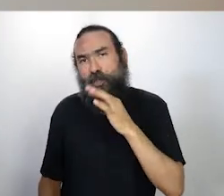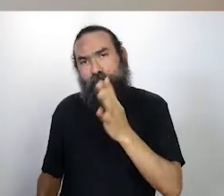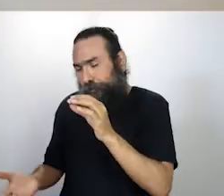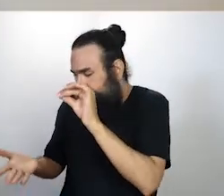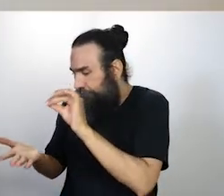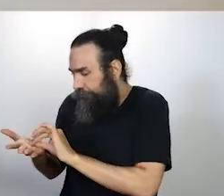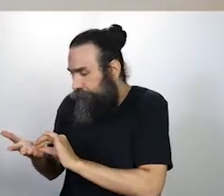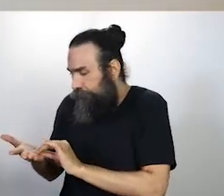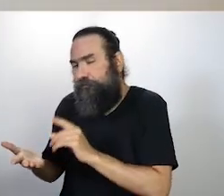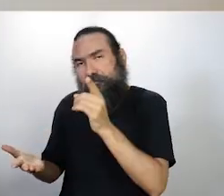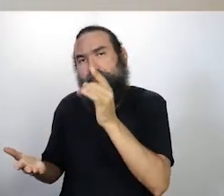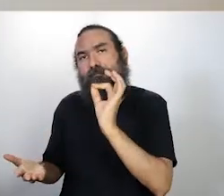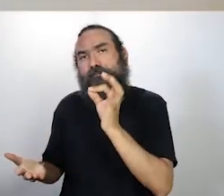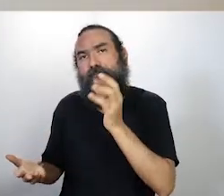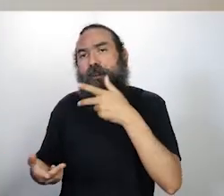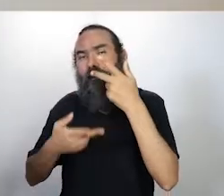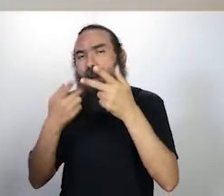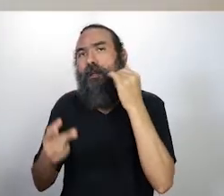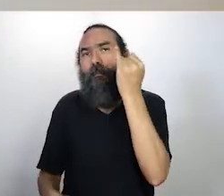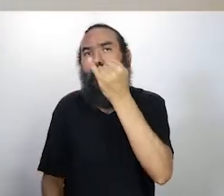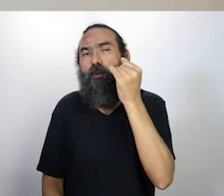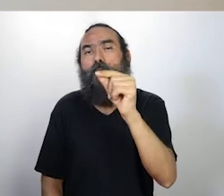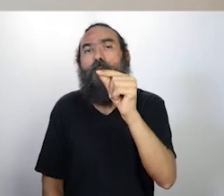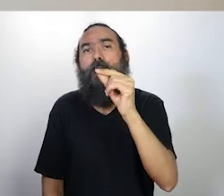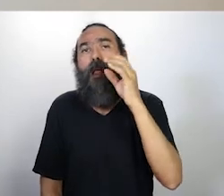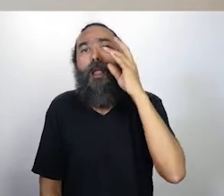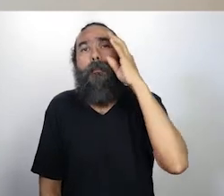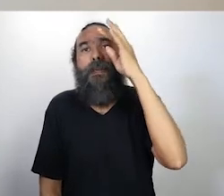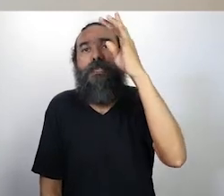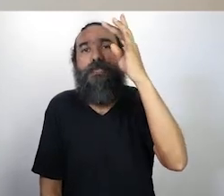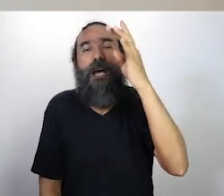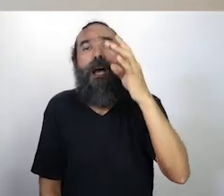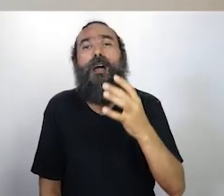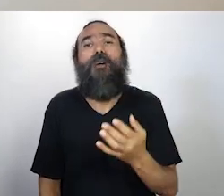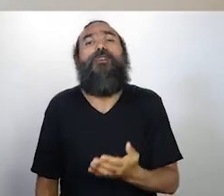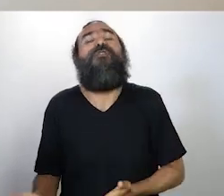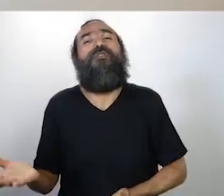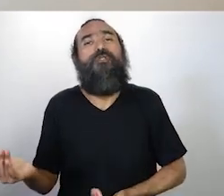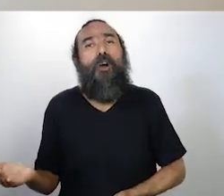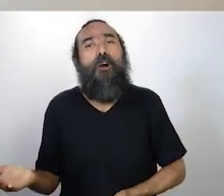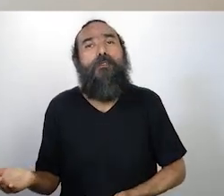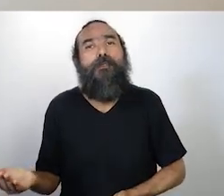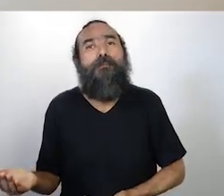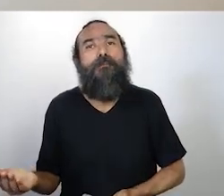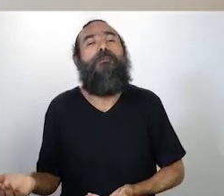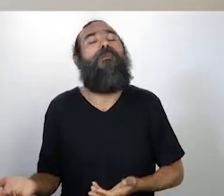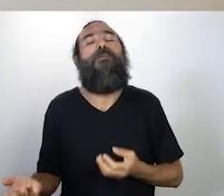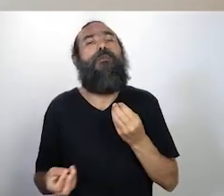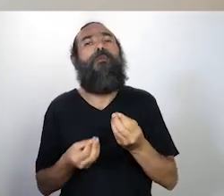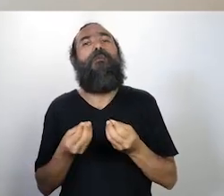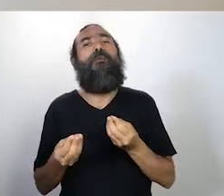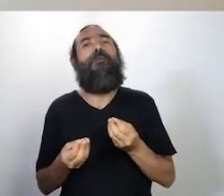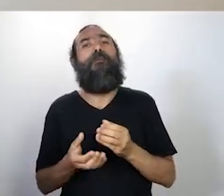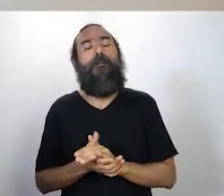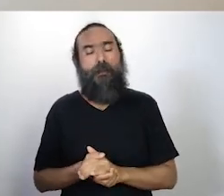gente pense esse lugar de fala do jovem, que tem a ver com a gente